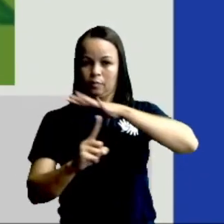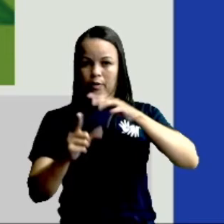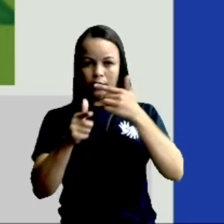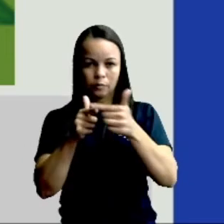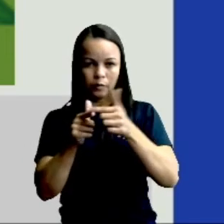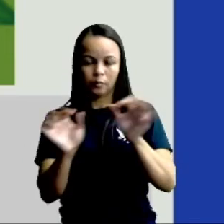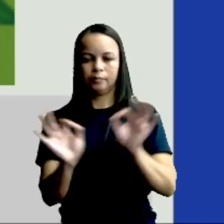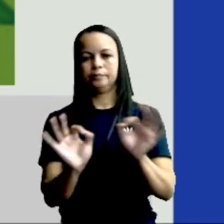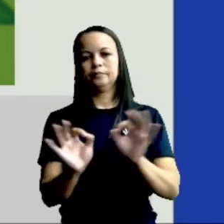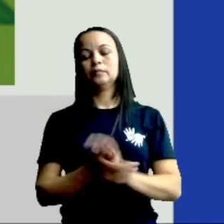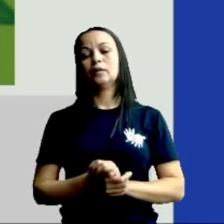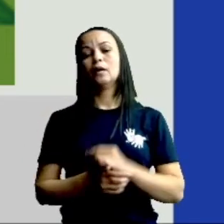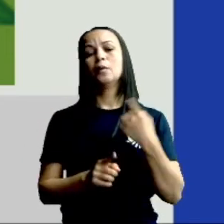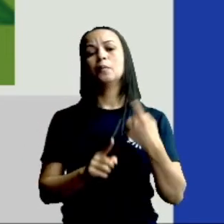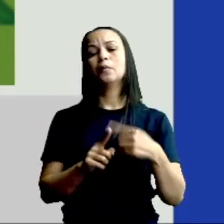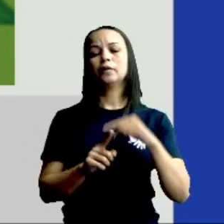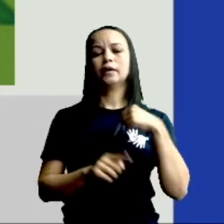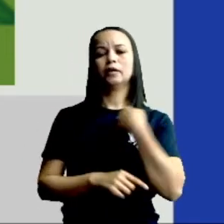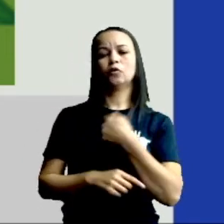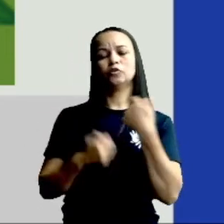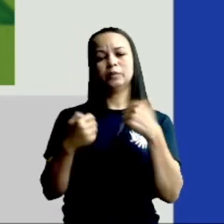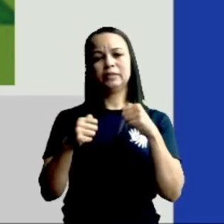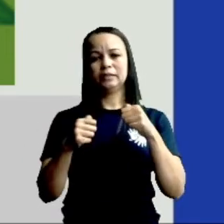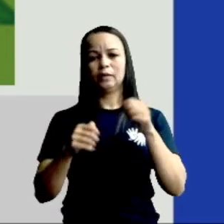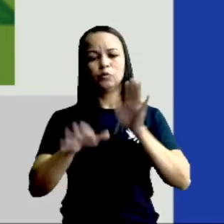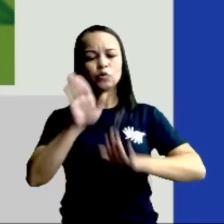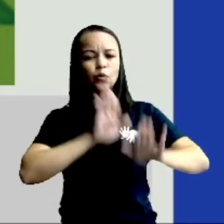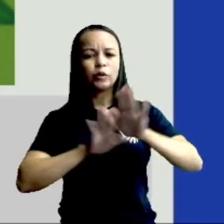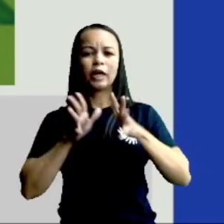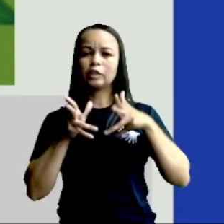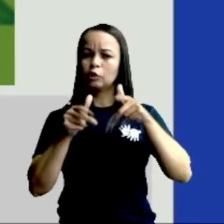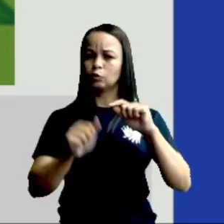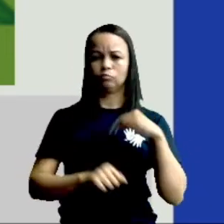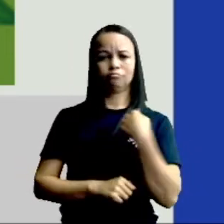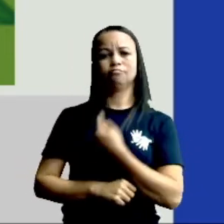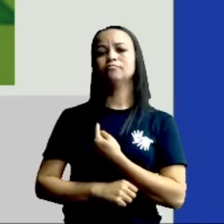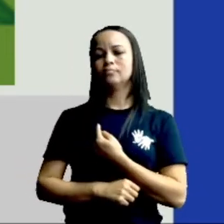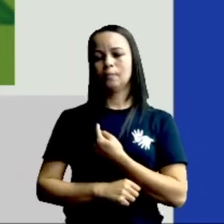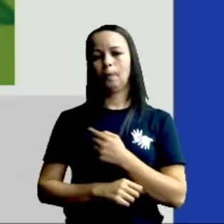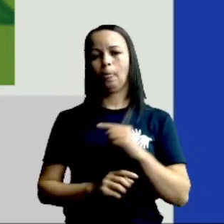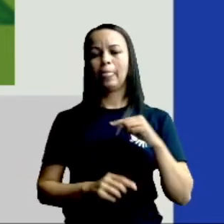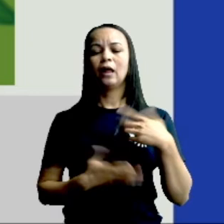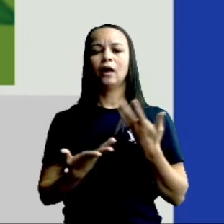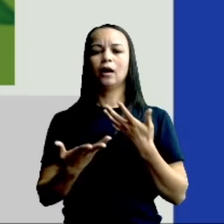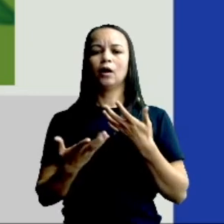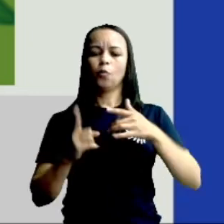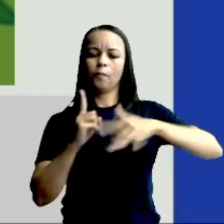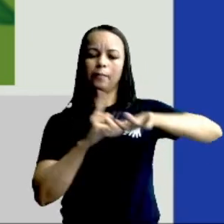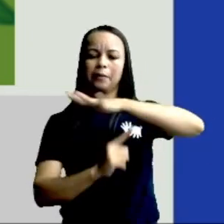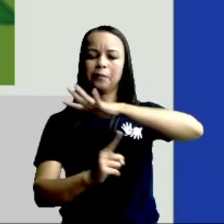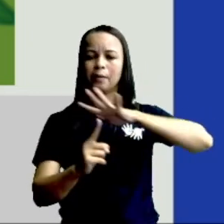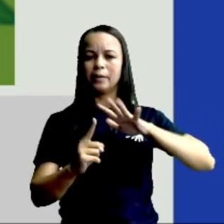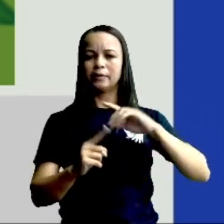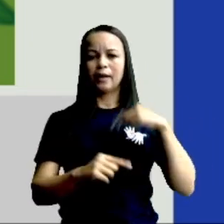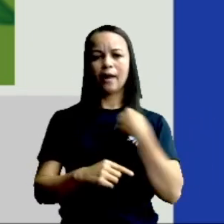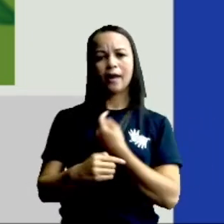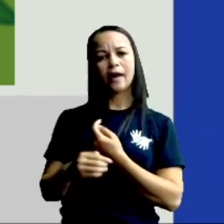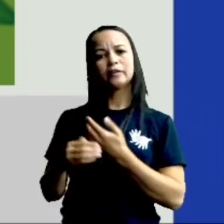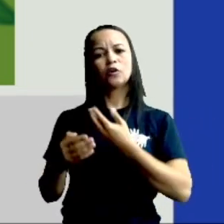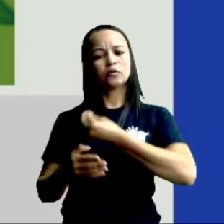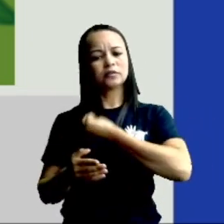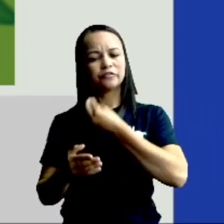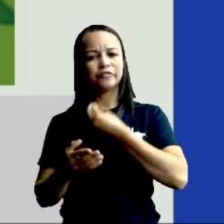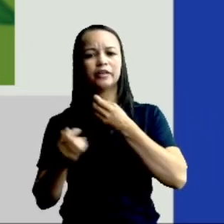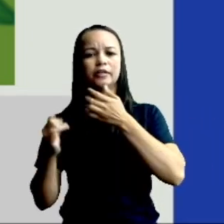quê? Porque nós precisamos cuidar daquilo que é nosso, gente. Isso mesmo, o meio ambiente é a nossa casa, é a